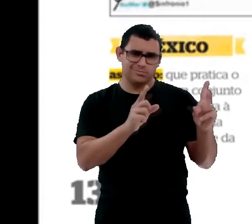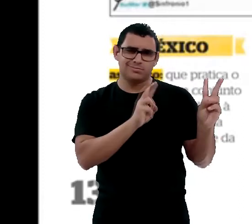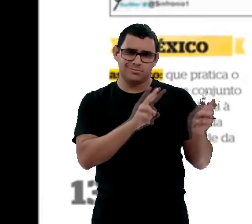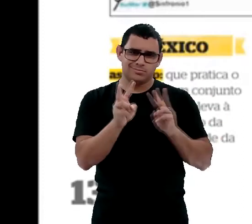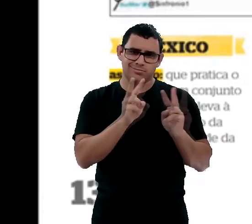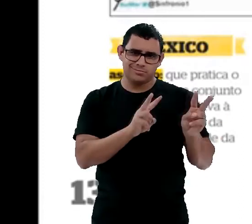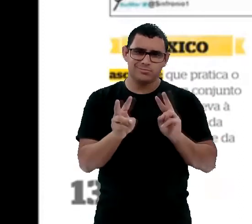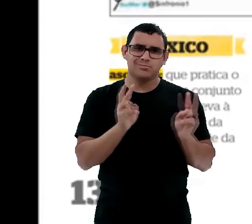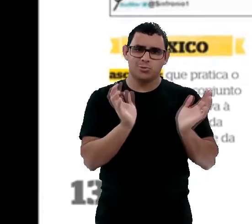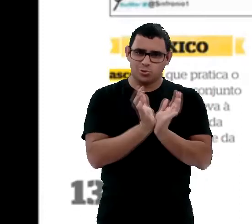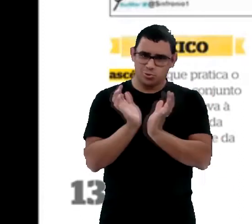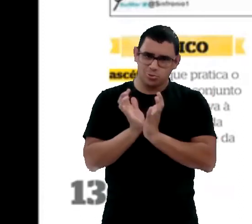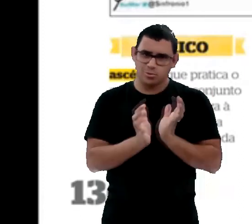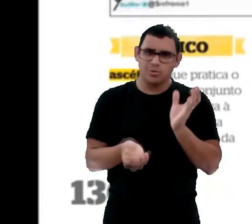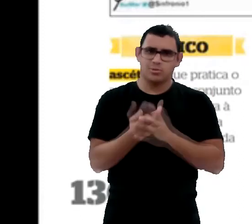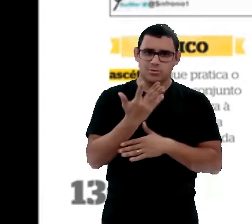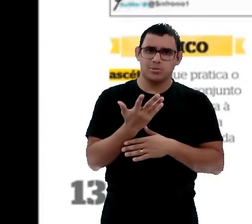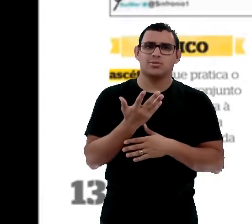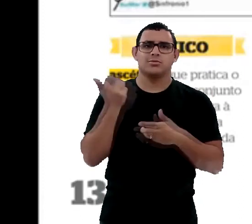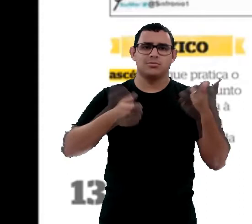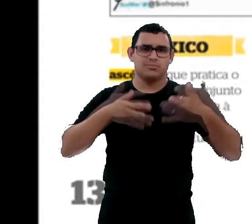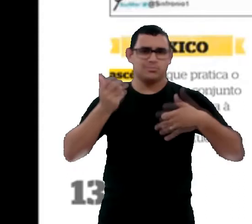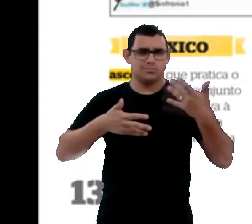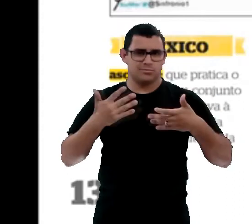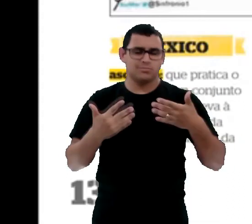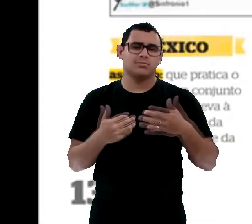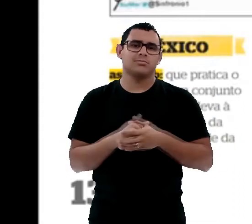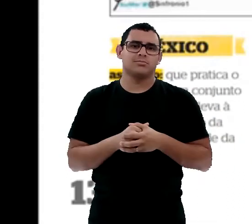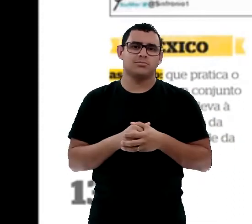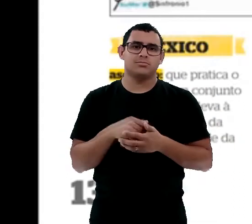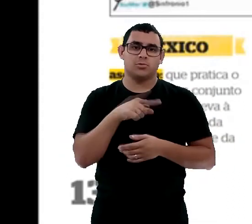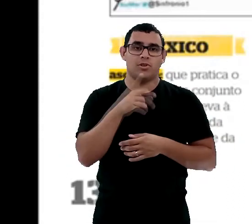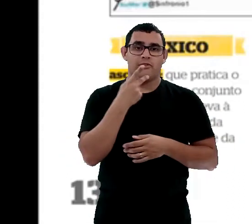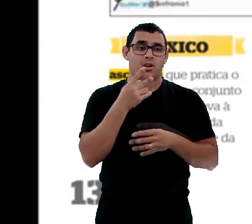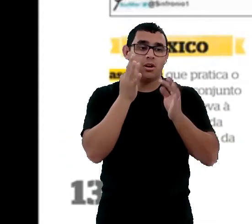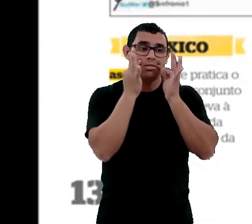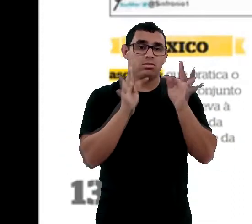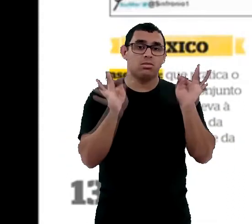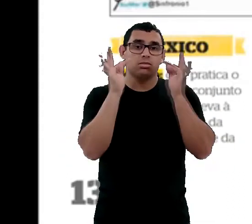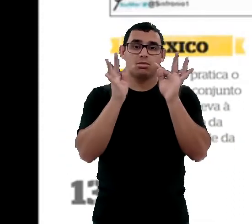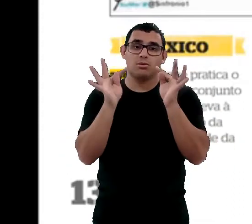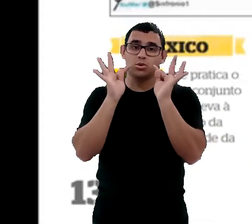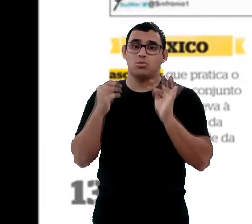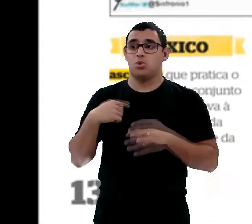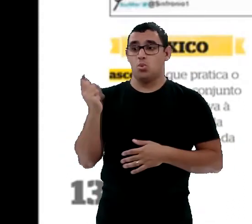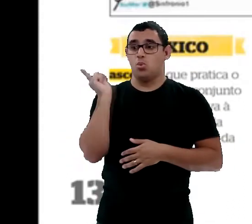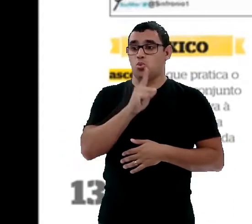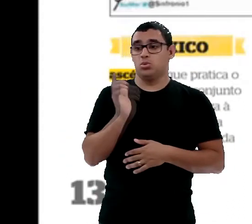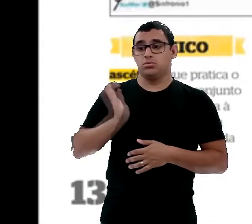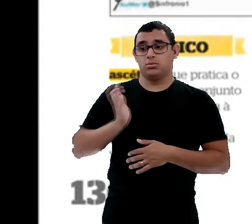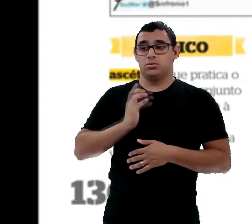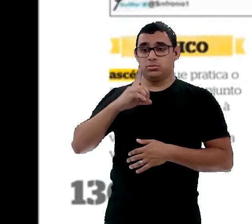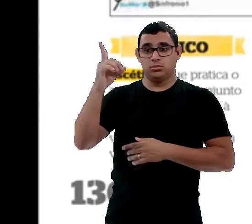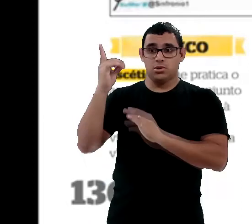Ainda hoje temos algumas correntes protestantes, assim, na TV é muito comum, em redes sociais, acontecer isso,